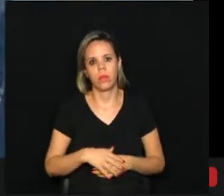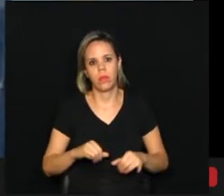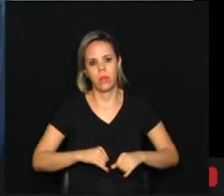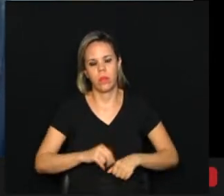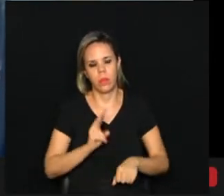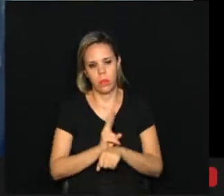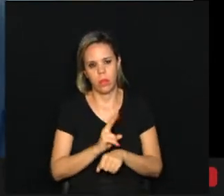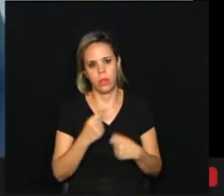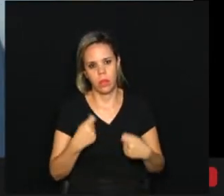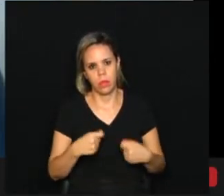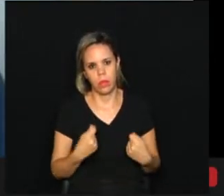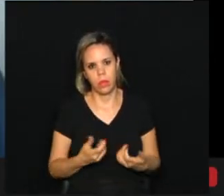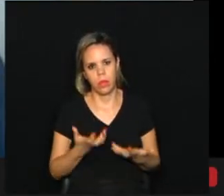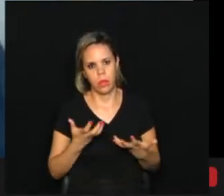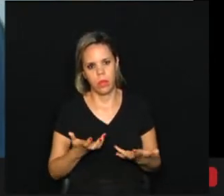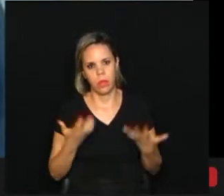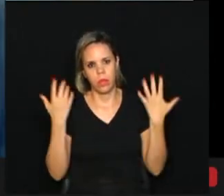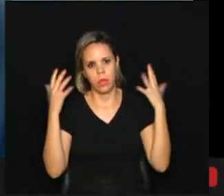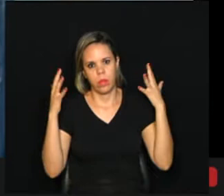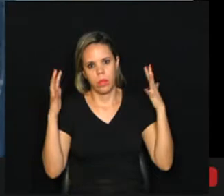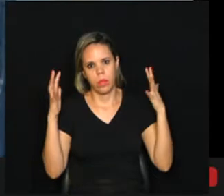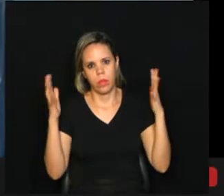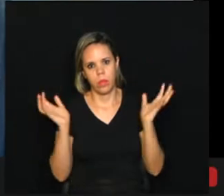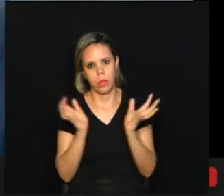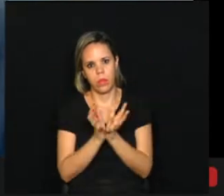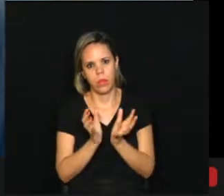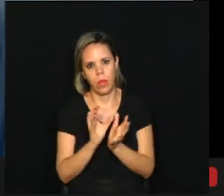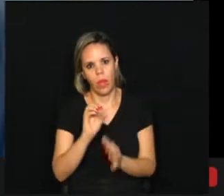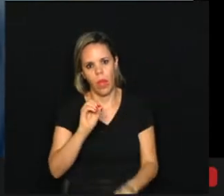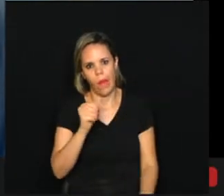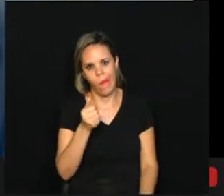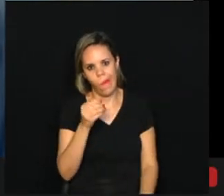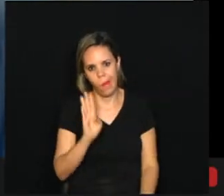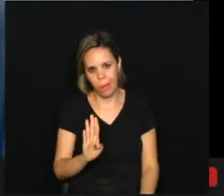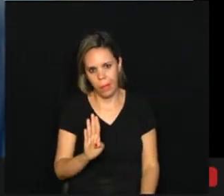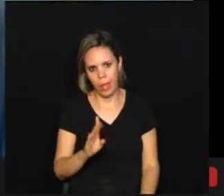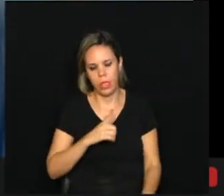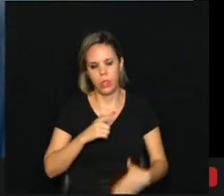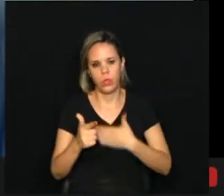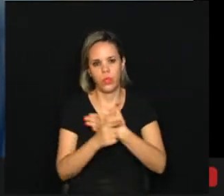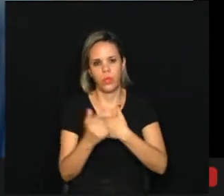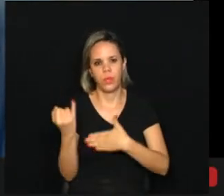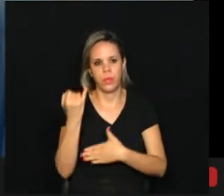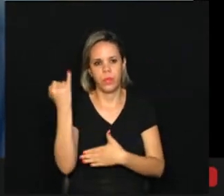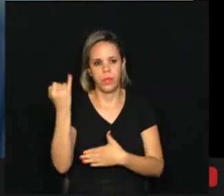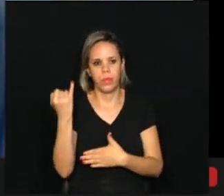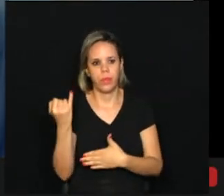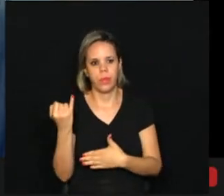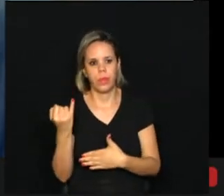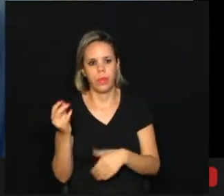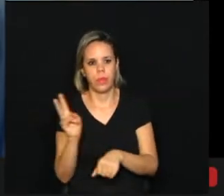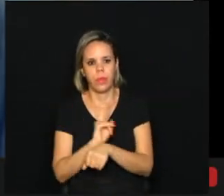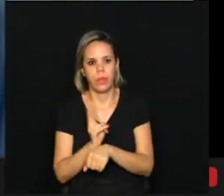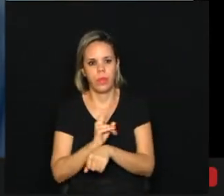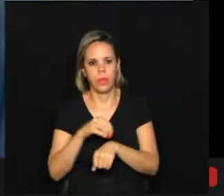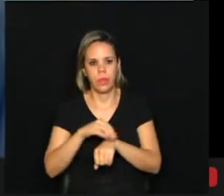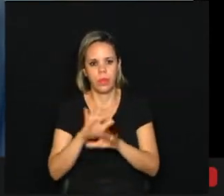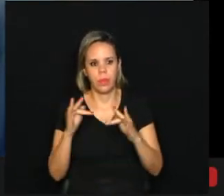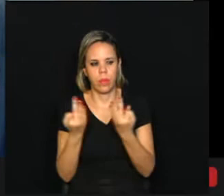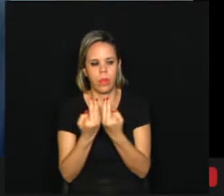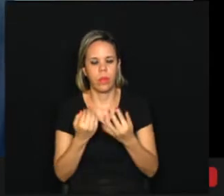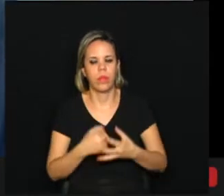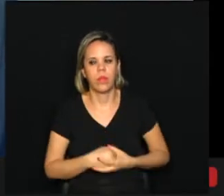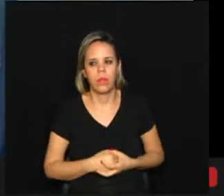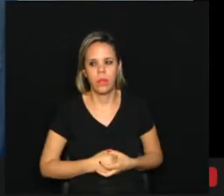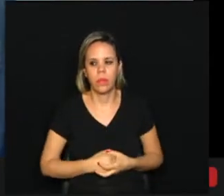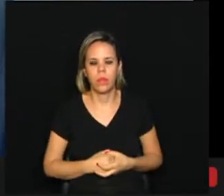protegida. Então, eu queria parabenizar a comissão da OAB, porque vocês tiveram um papel super importante em dar segurança para essa família,